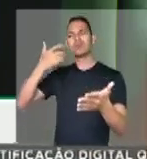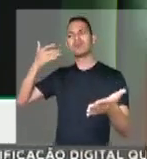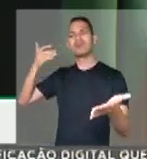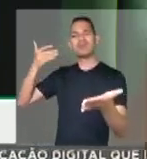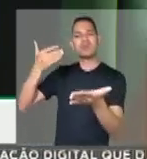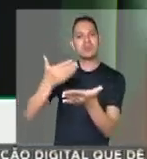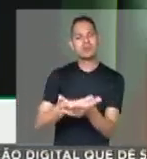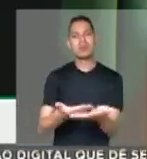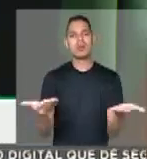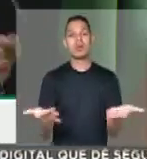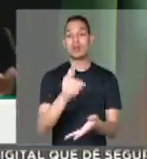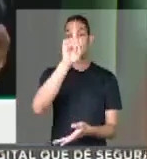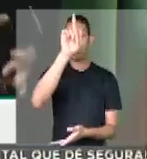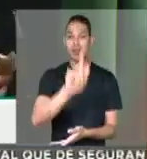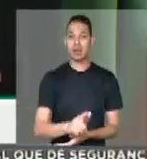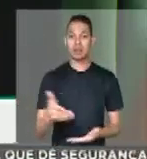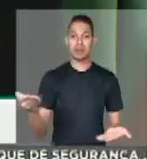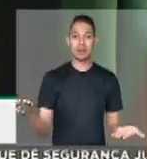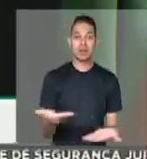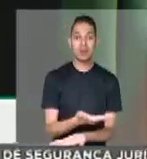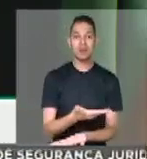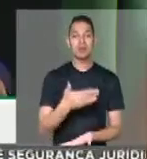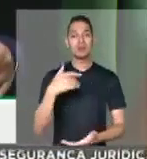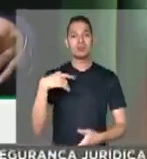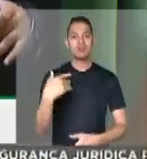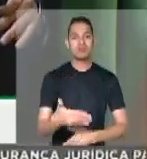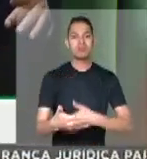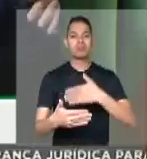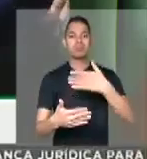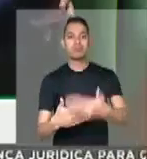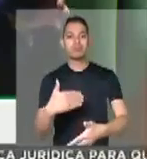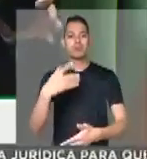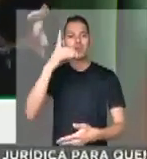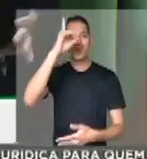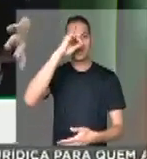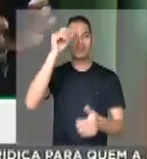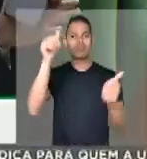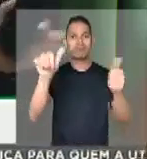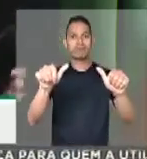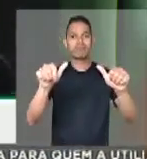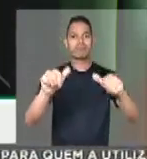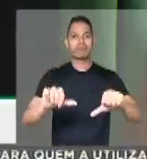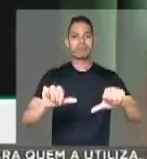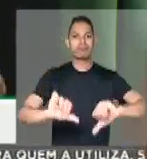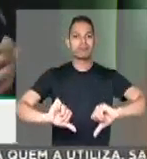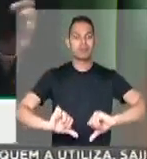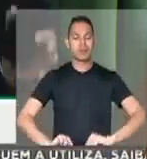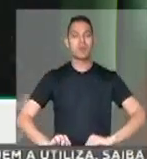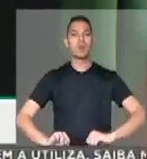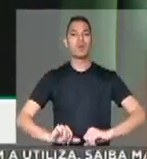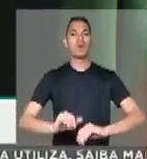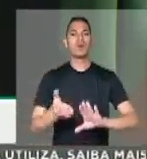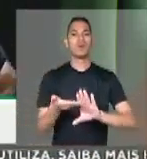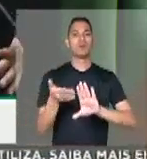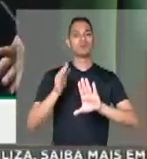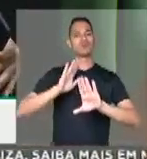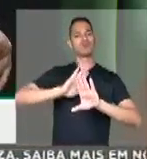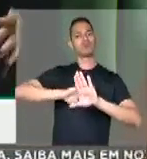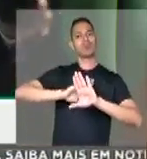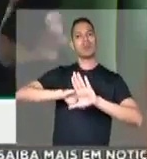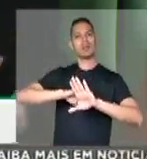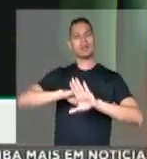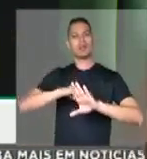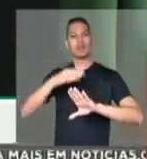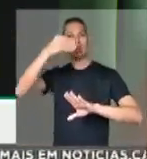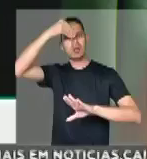com essa atual gestão, que a cada dia mais, tendo lá figuras escusas pelos bastidores, como um sobrinho com o